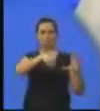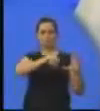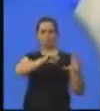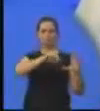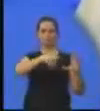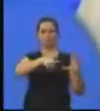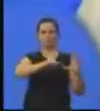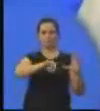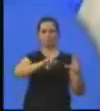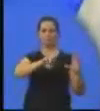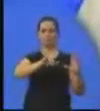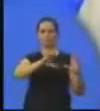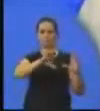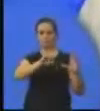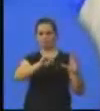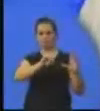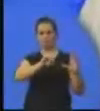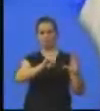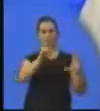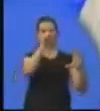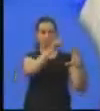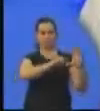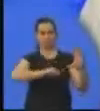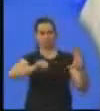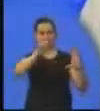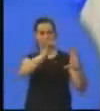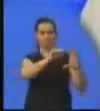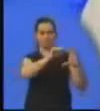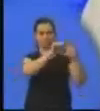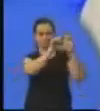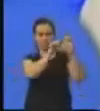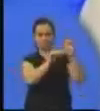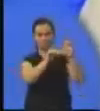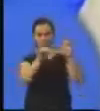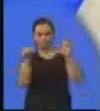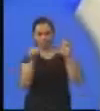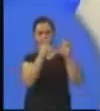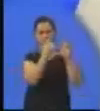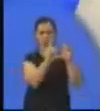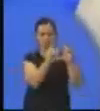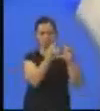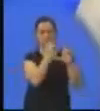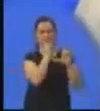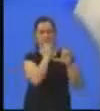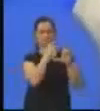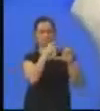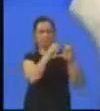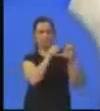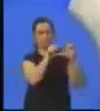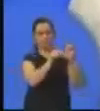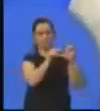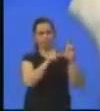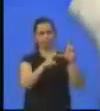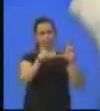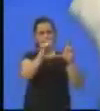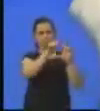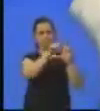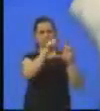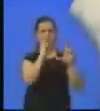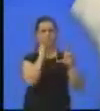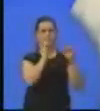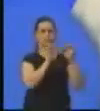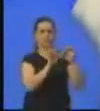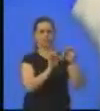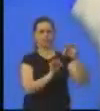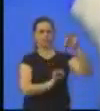1, onde nós vamos marcar um eixo para o seno e um eixo para o cosseno. Nesse caso, o eixo vertical